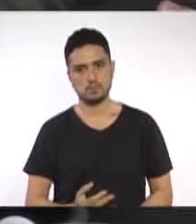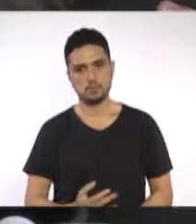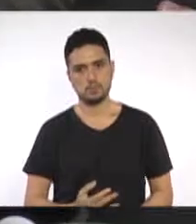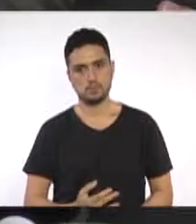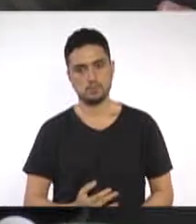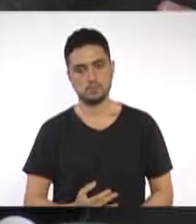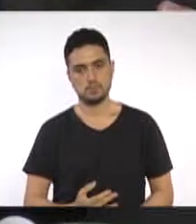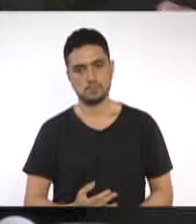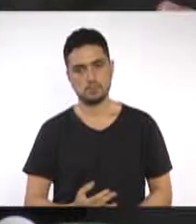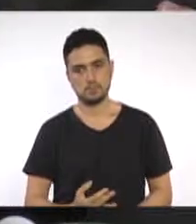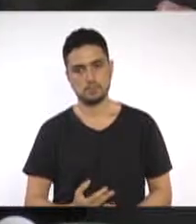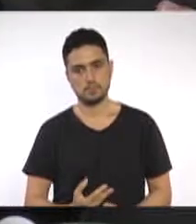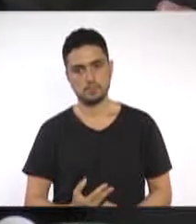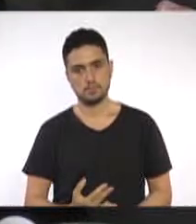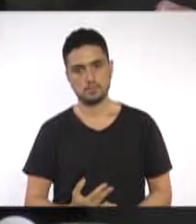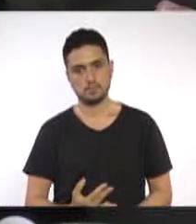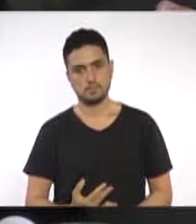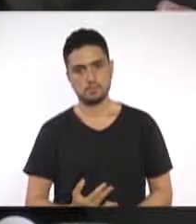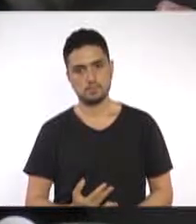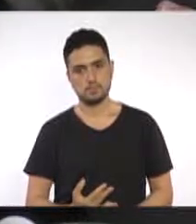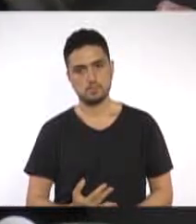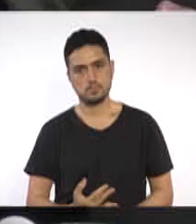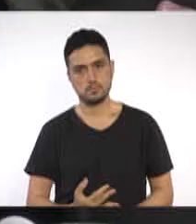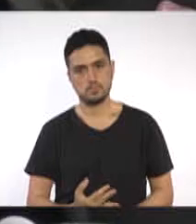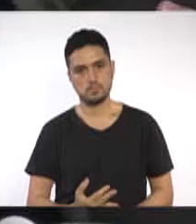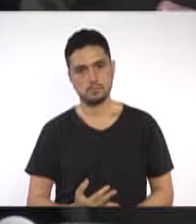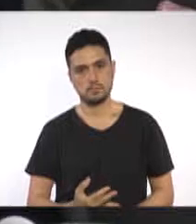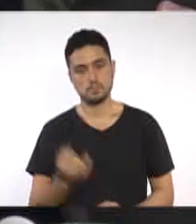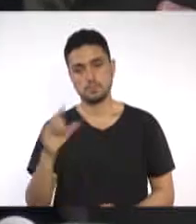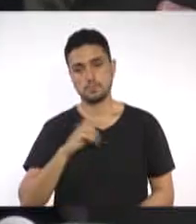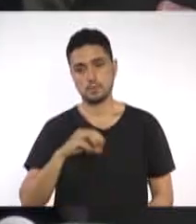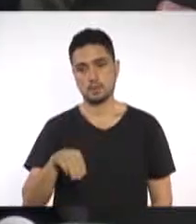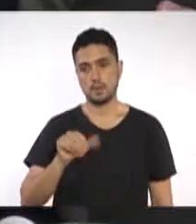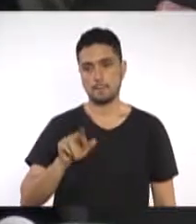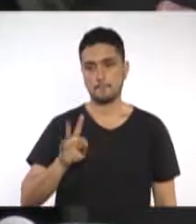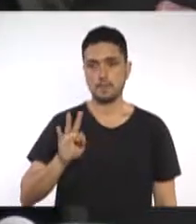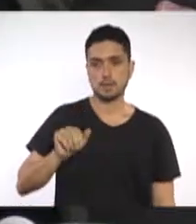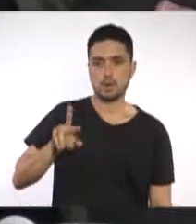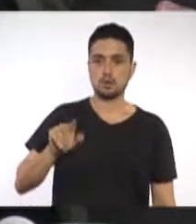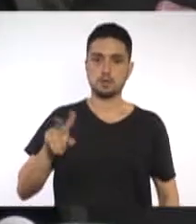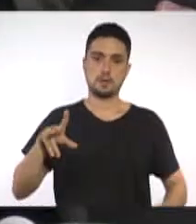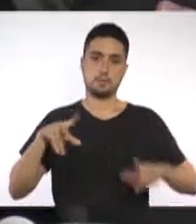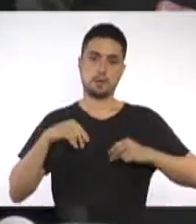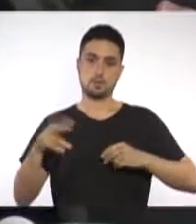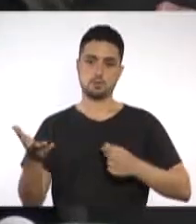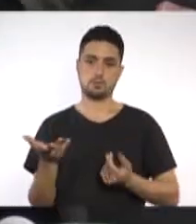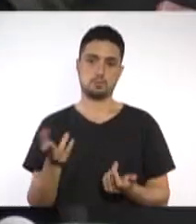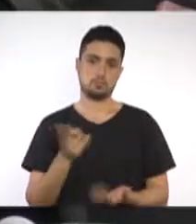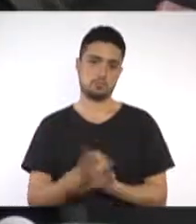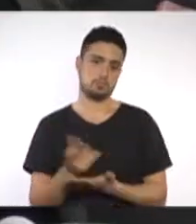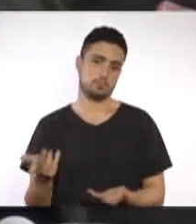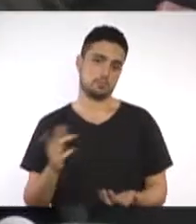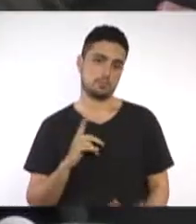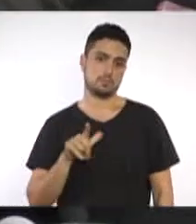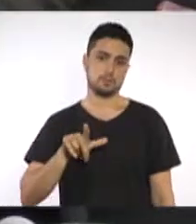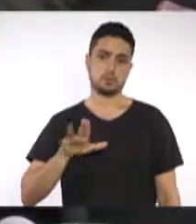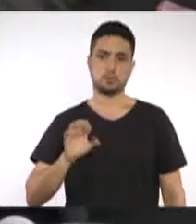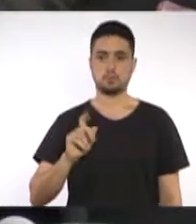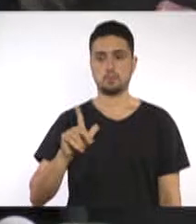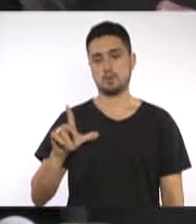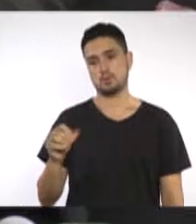a deputada, citei a deputada Marta Rocha porque fez de que, no mérito, essa seria, deputado Luiz Paulo. O deputado Luiz Paulo me